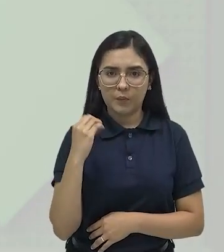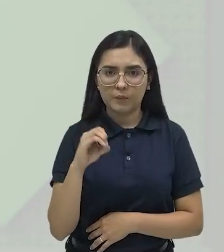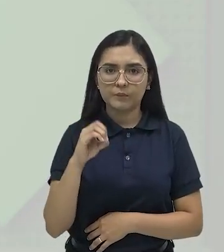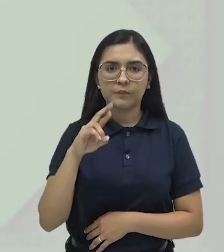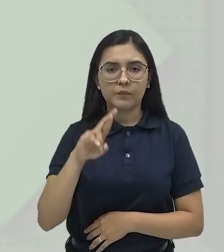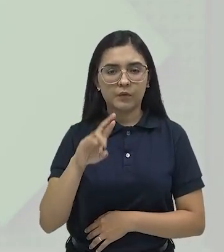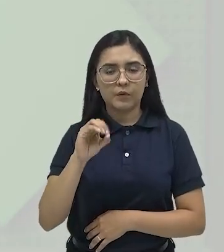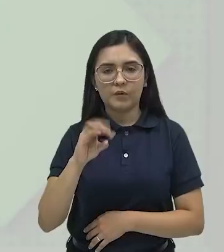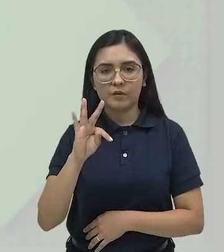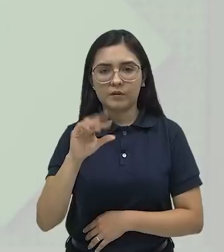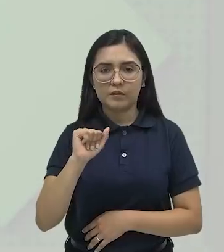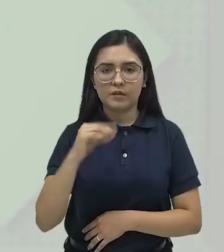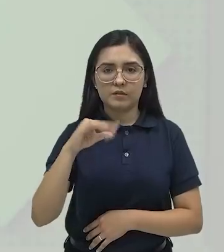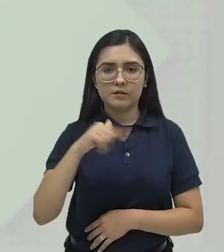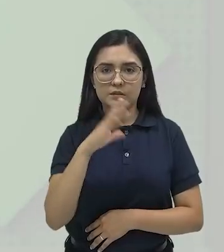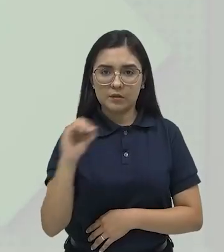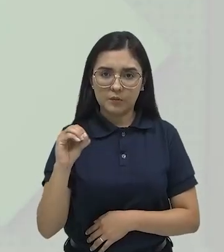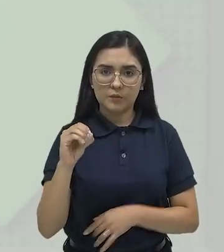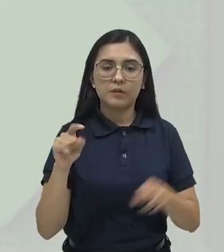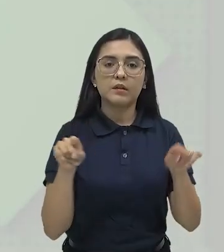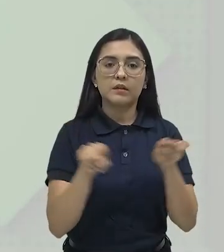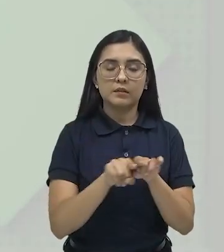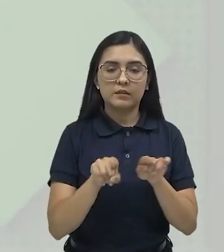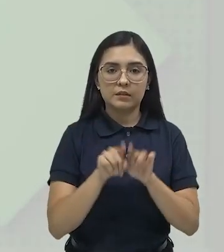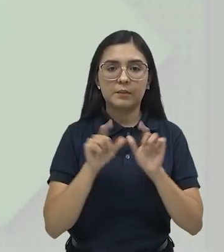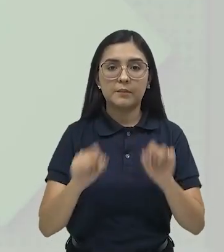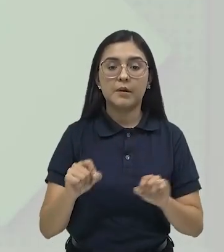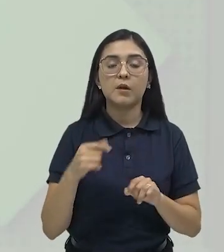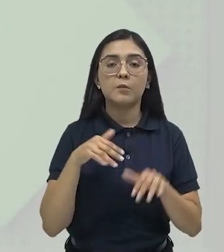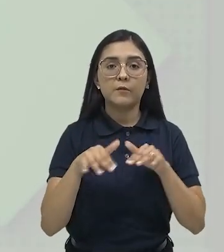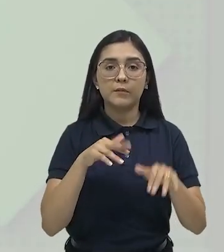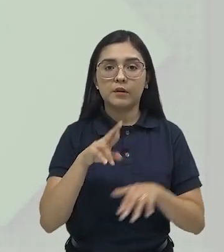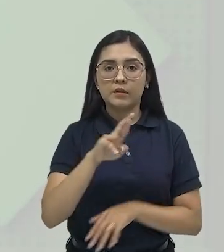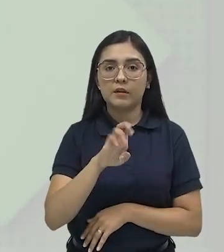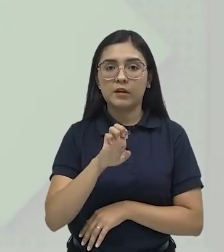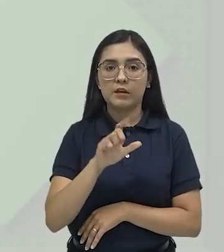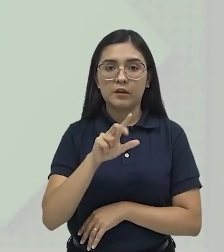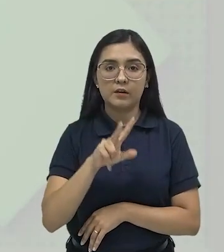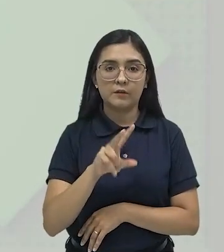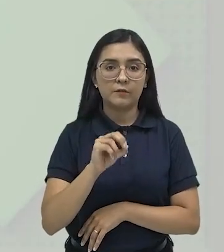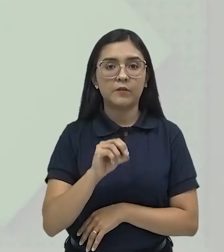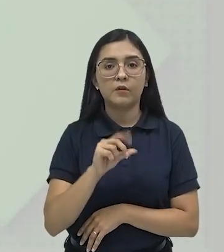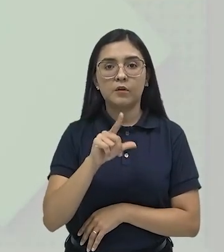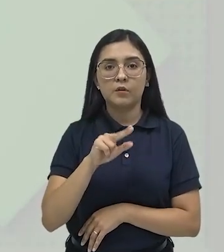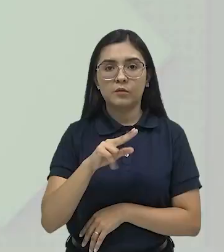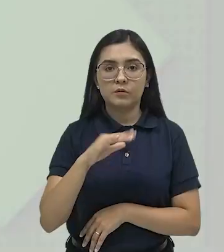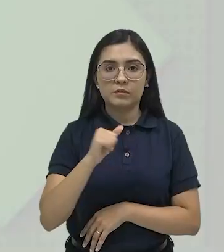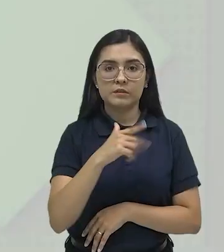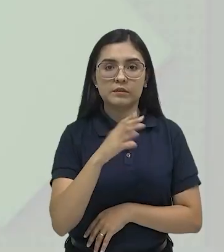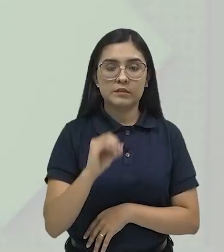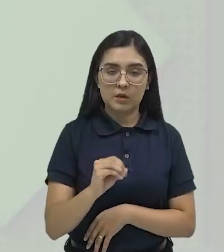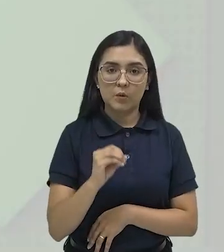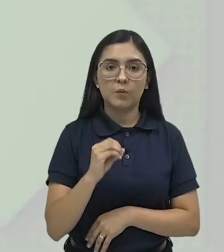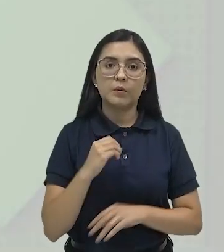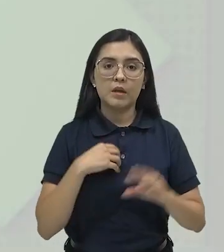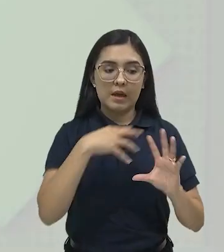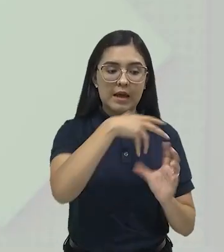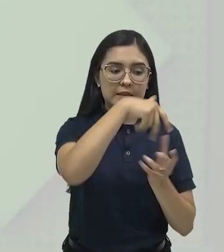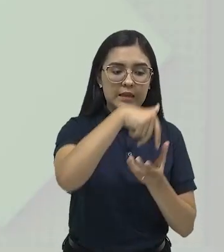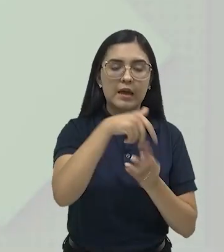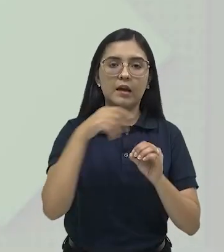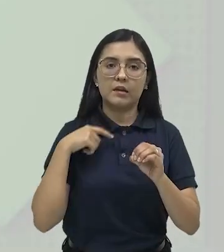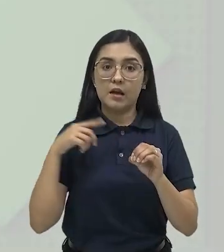dela mesma. Nós temos o movimento de revolução, que é o movimento que a Lua faz em torno do nosso